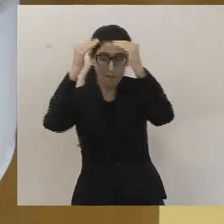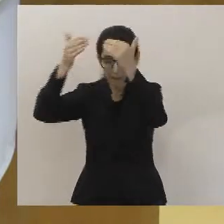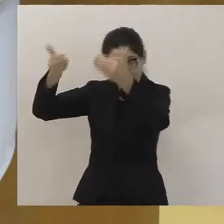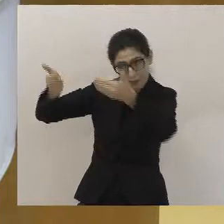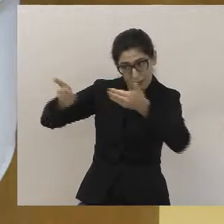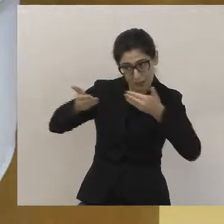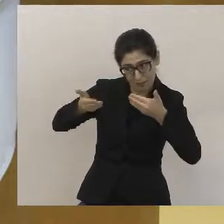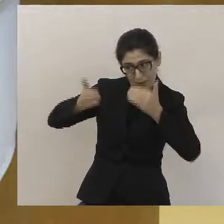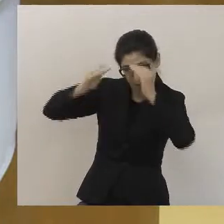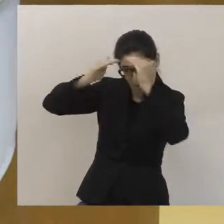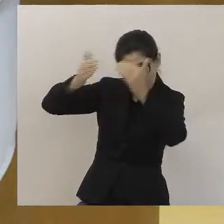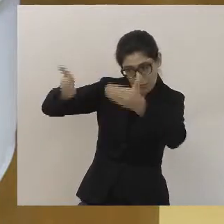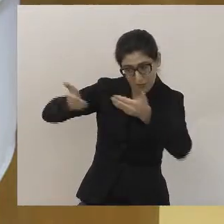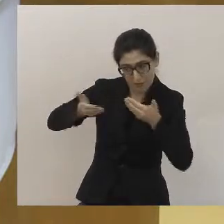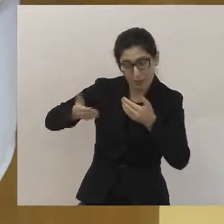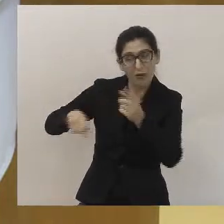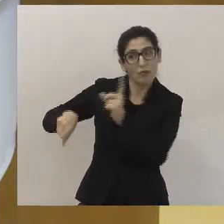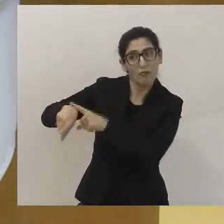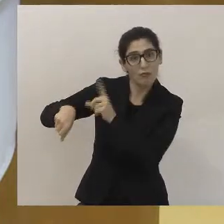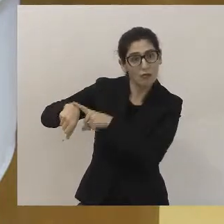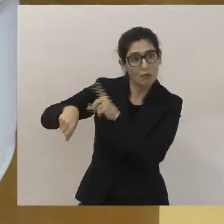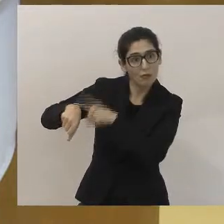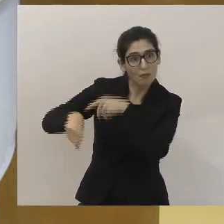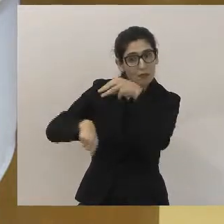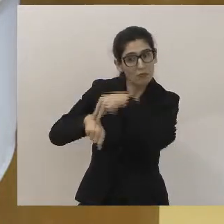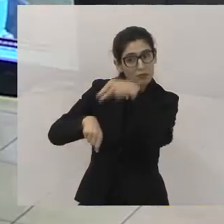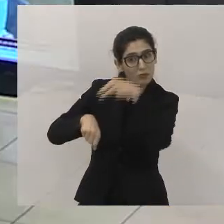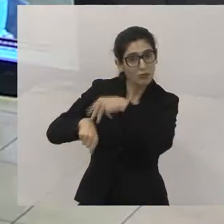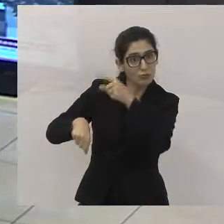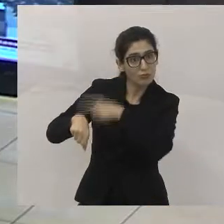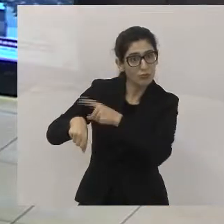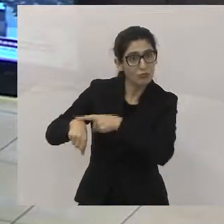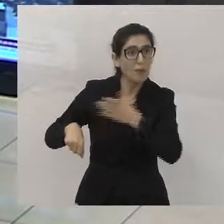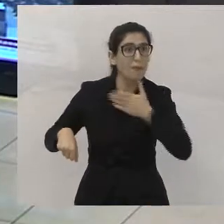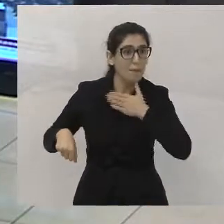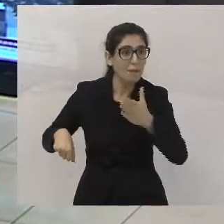o senhor possa respeitar o meu tempo que está aberta